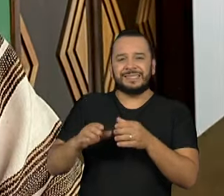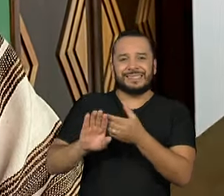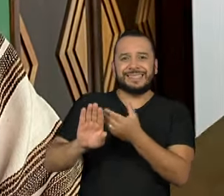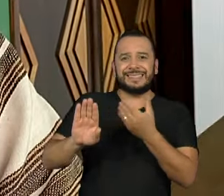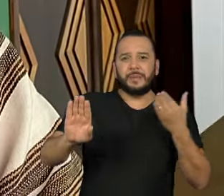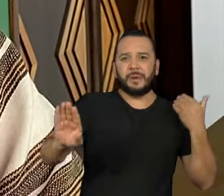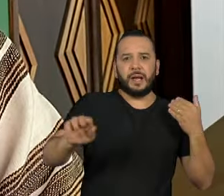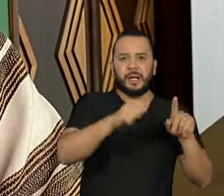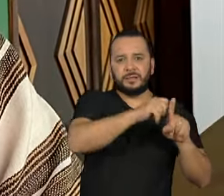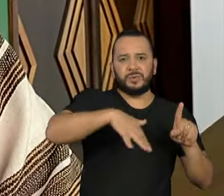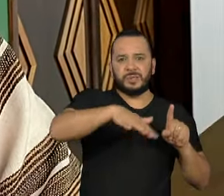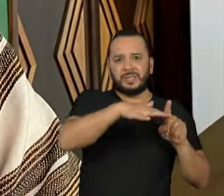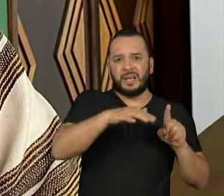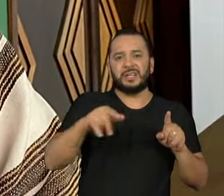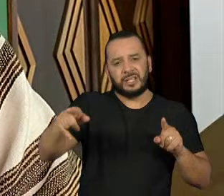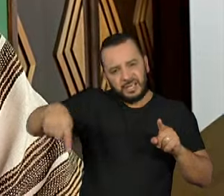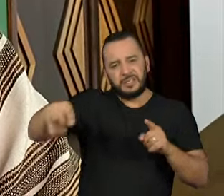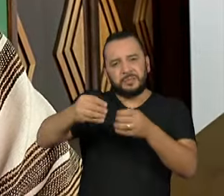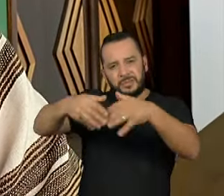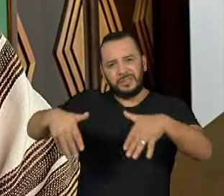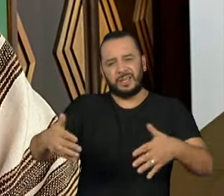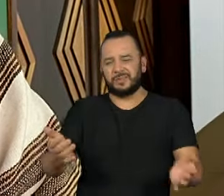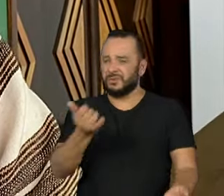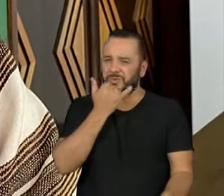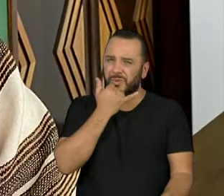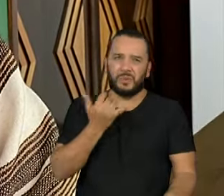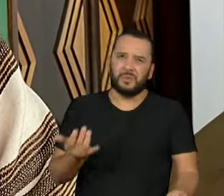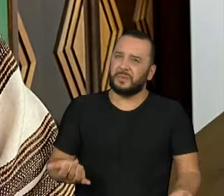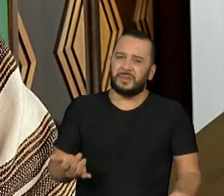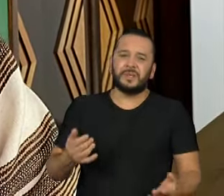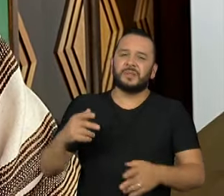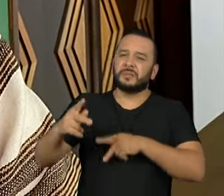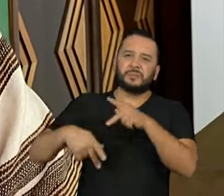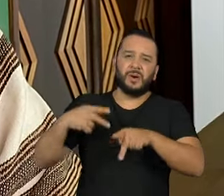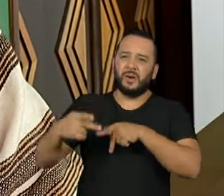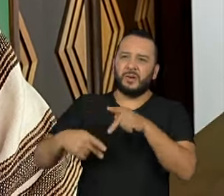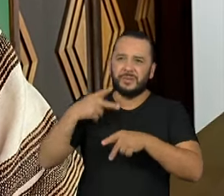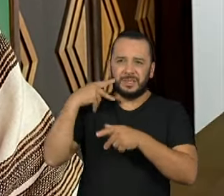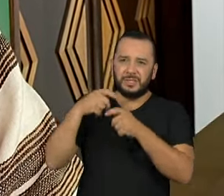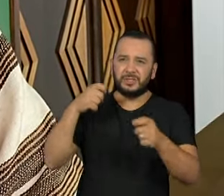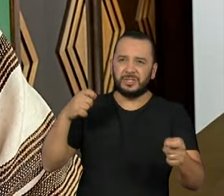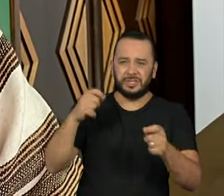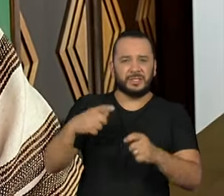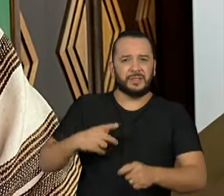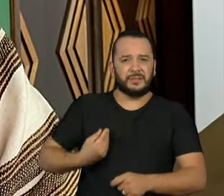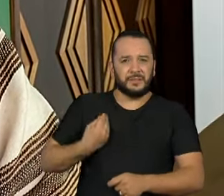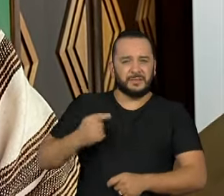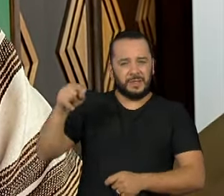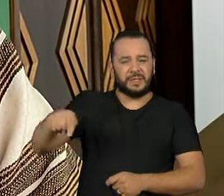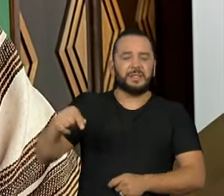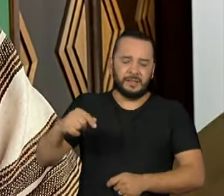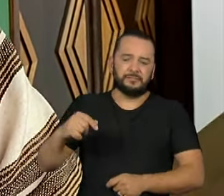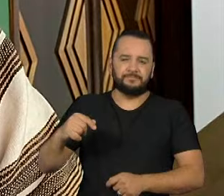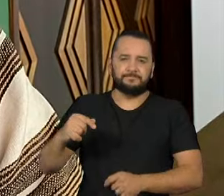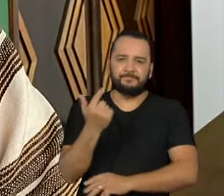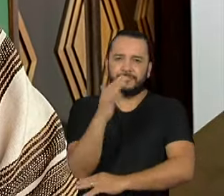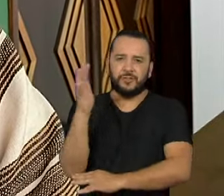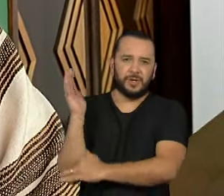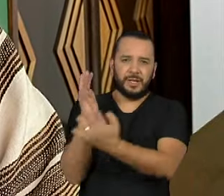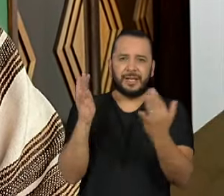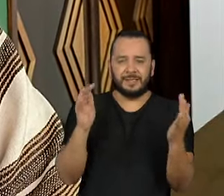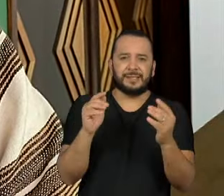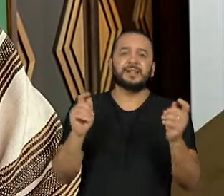E não é demanda das nossas comunidades tradicionais, dos povos indígenas e não indígenas que estão nessa floresta. Ela está para atender a